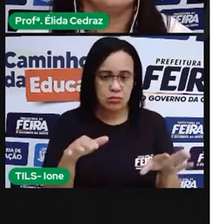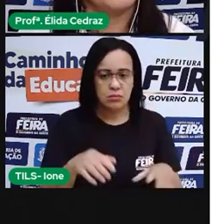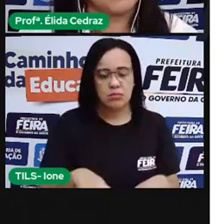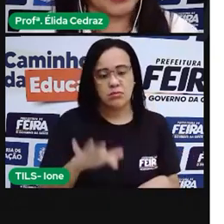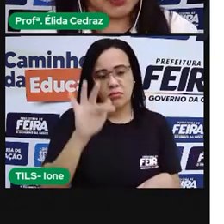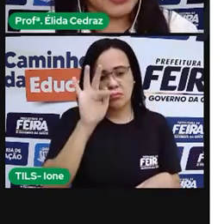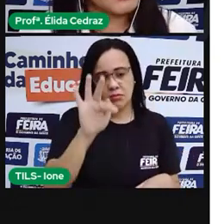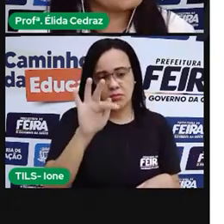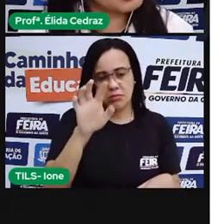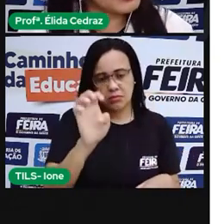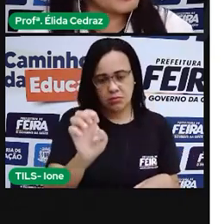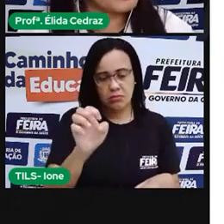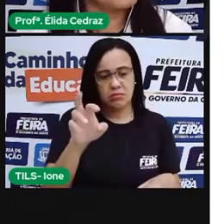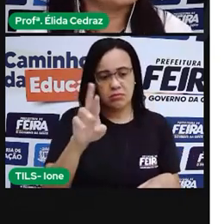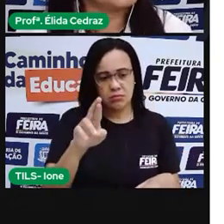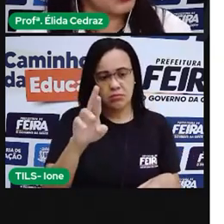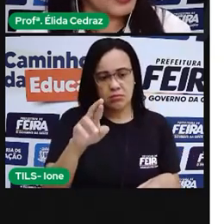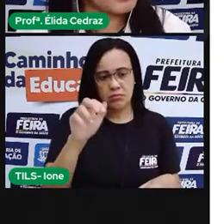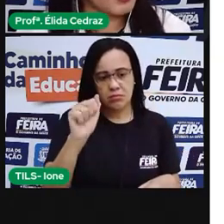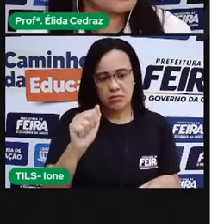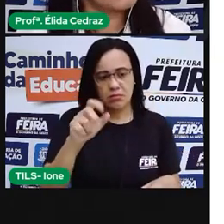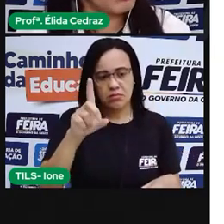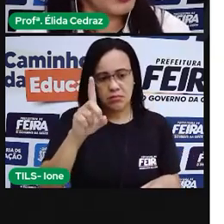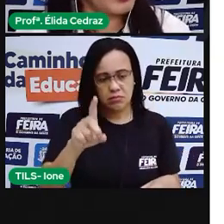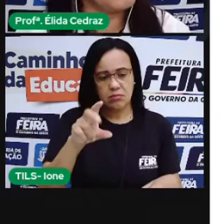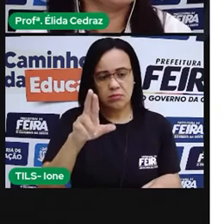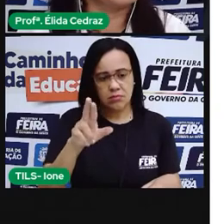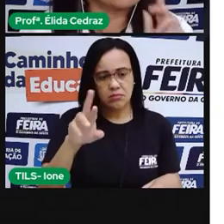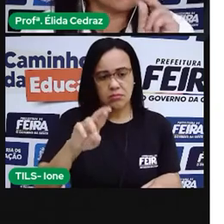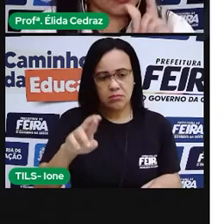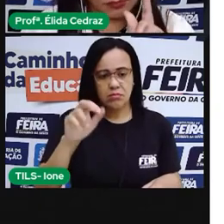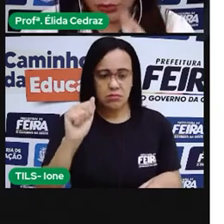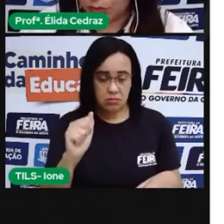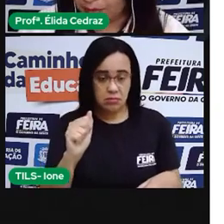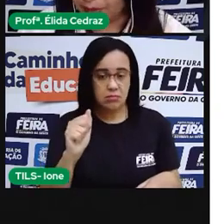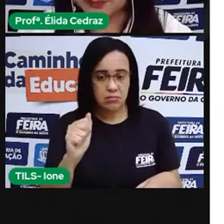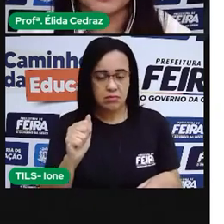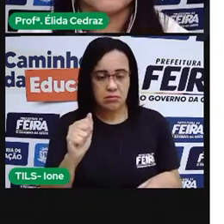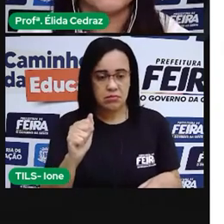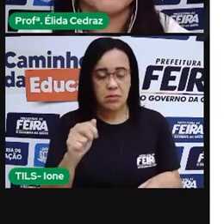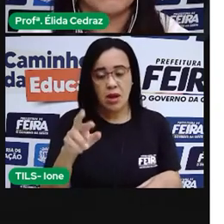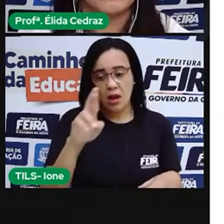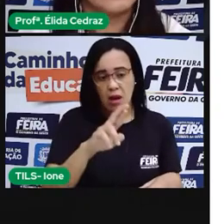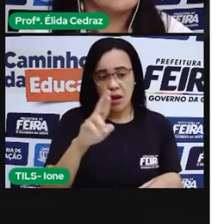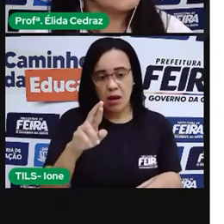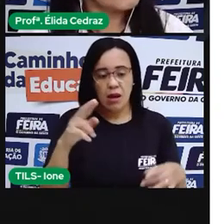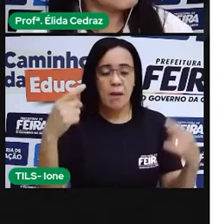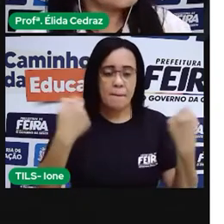ferradura, nós vamos precisar utilizar os dois R's, combinado? Muito bem.